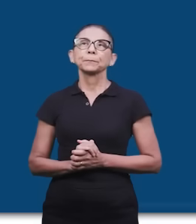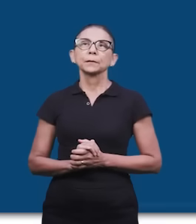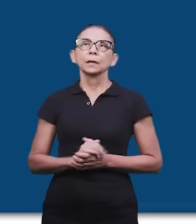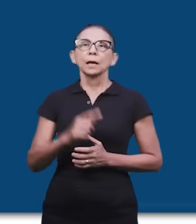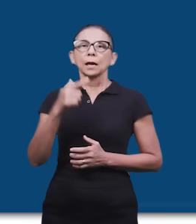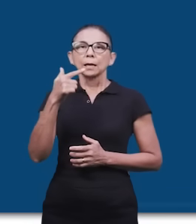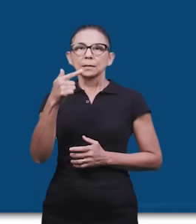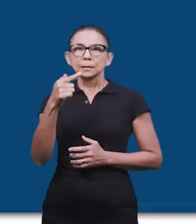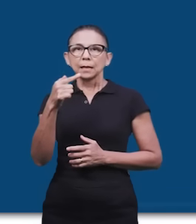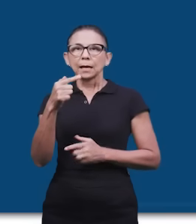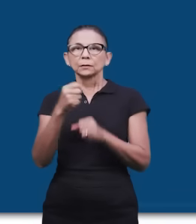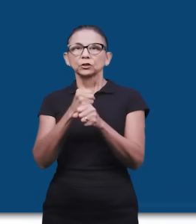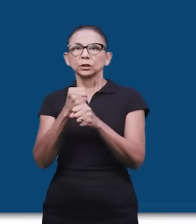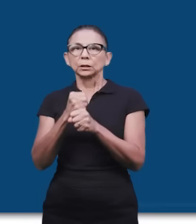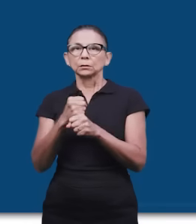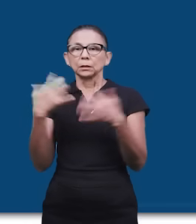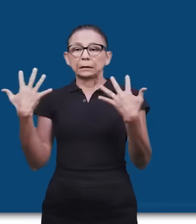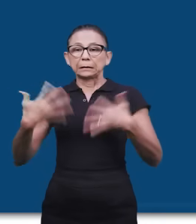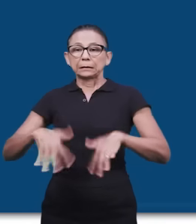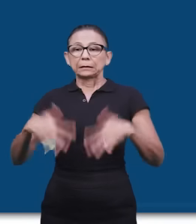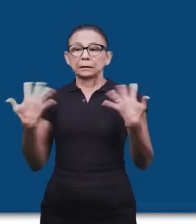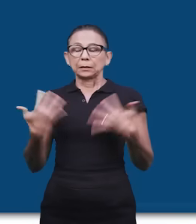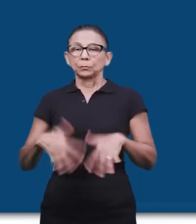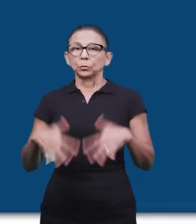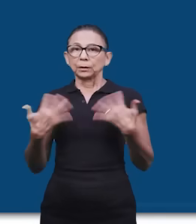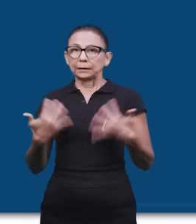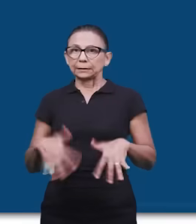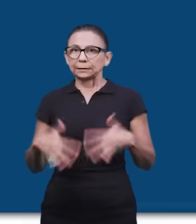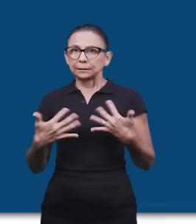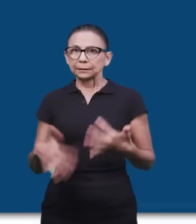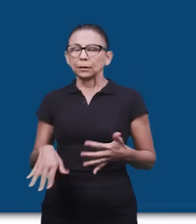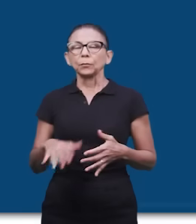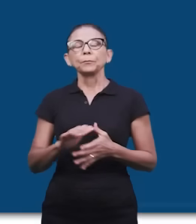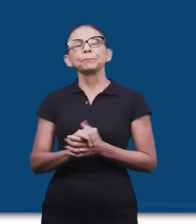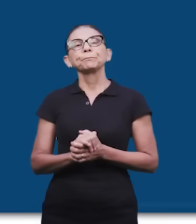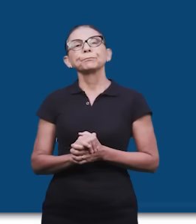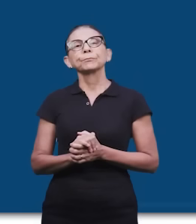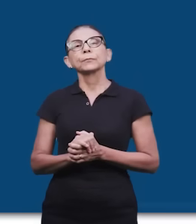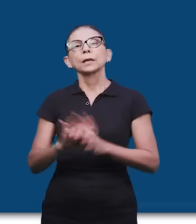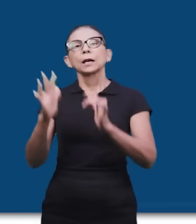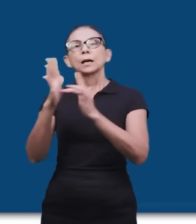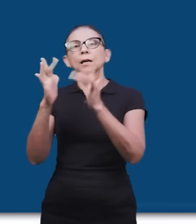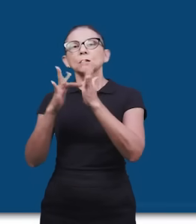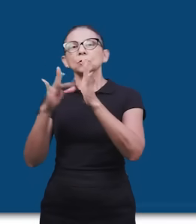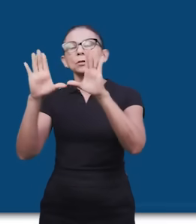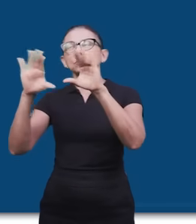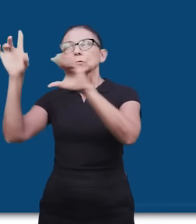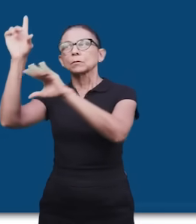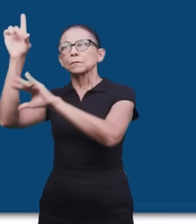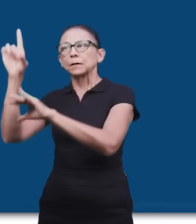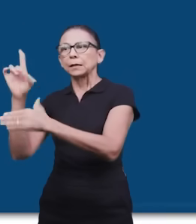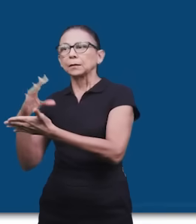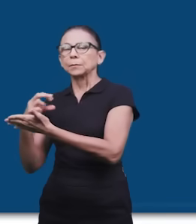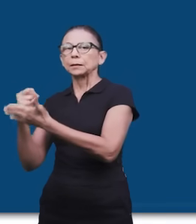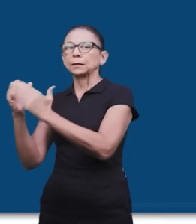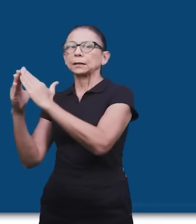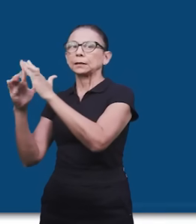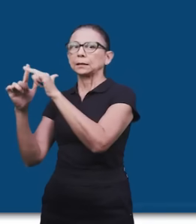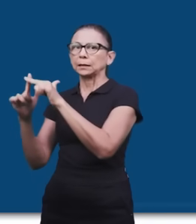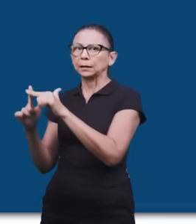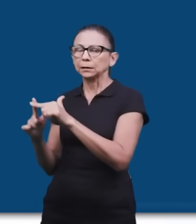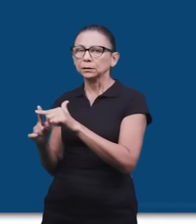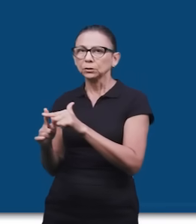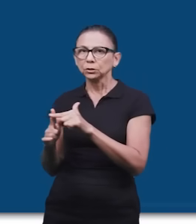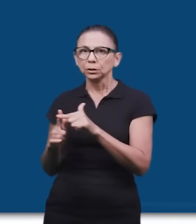tribulação. Após a grande tribulação, Jesus vence os inimigos de Israel e estabelece o milênio, o reino de Deus estabelecido